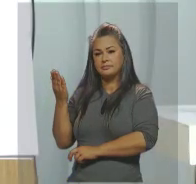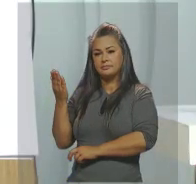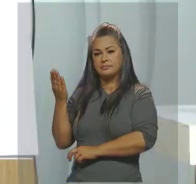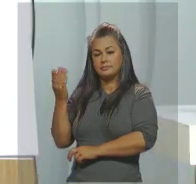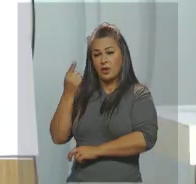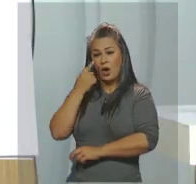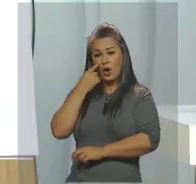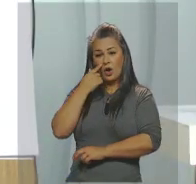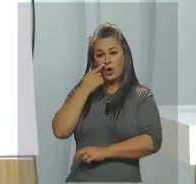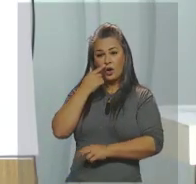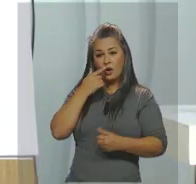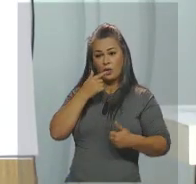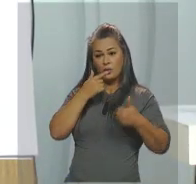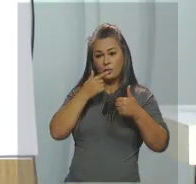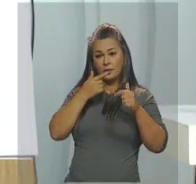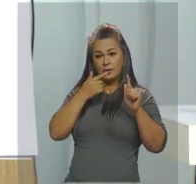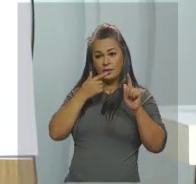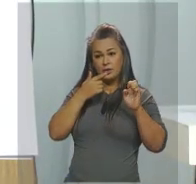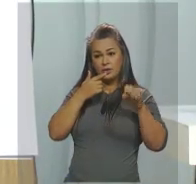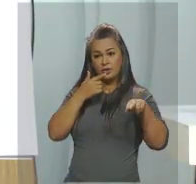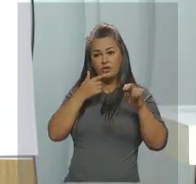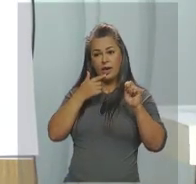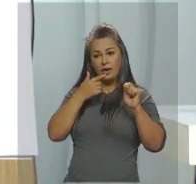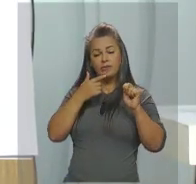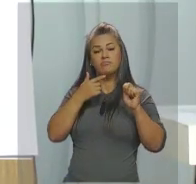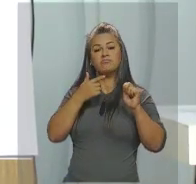Esse gene aqui ele vai ser dominante sobre este, certo?